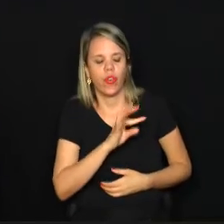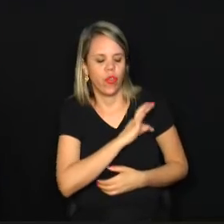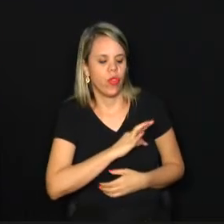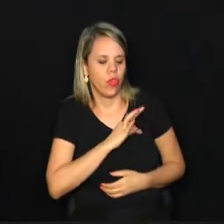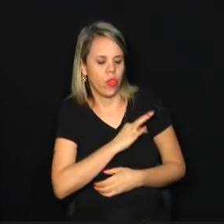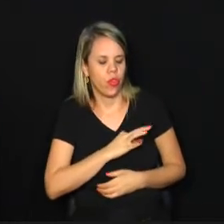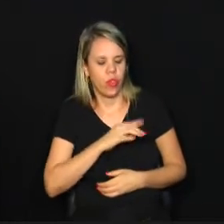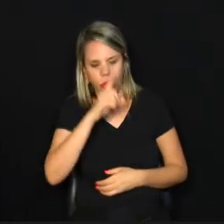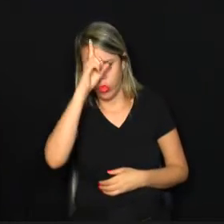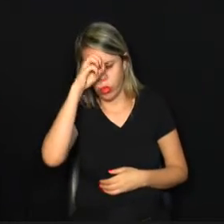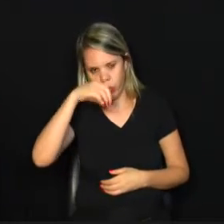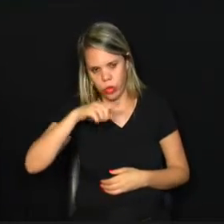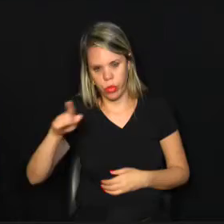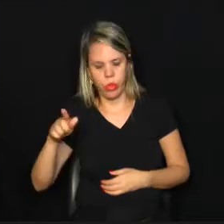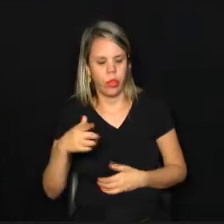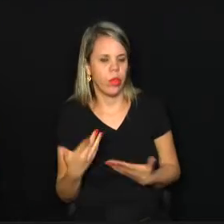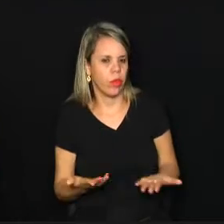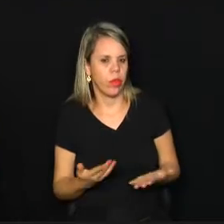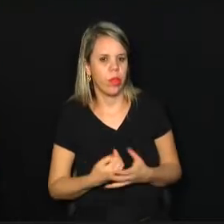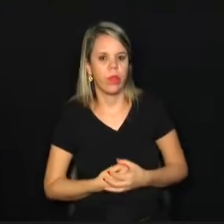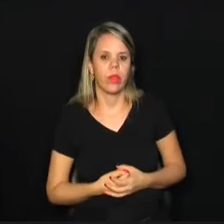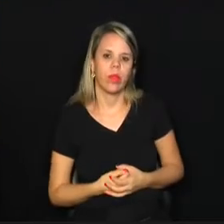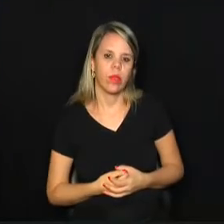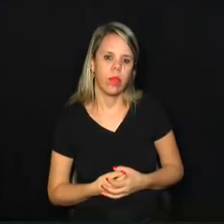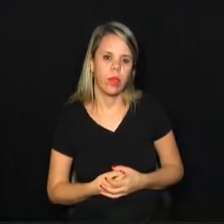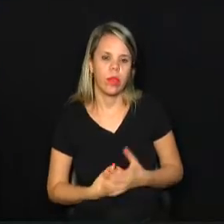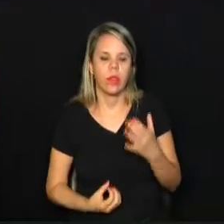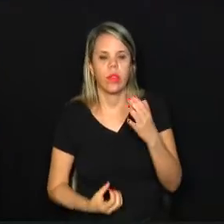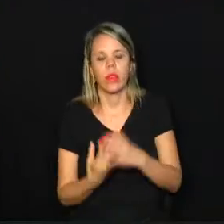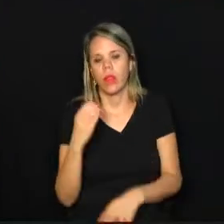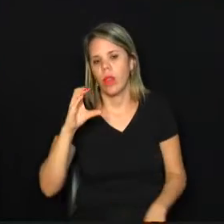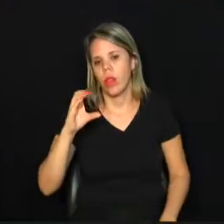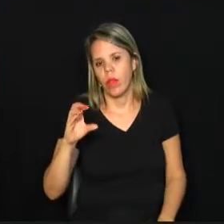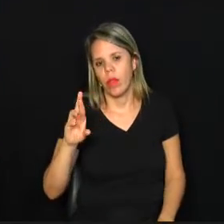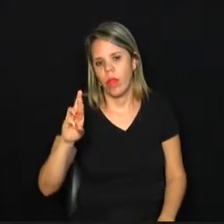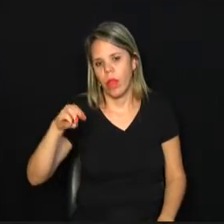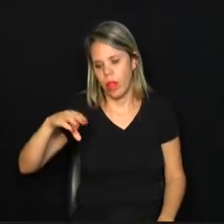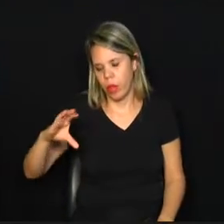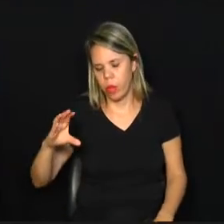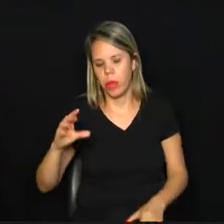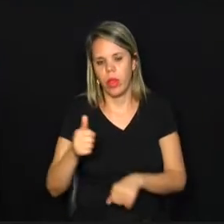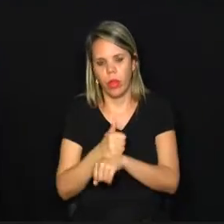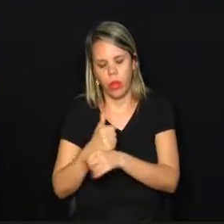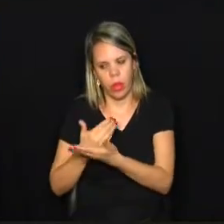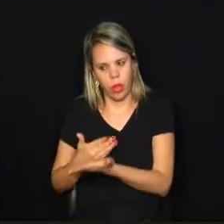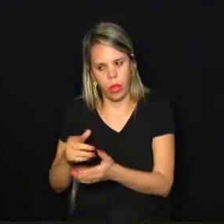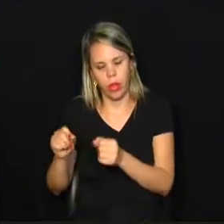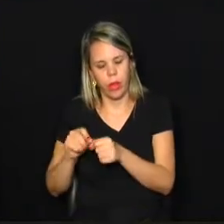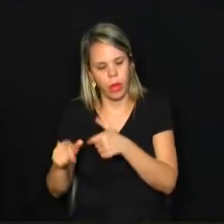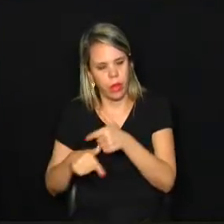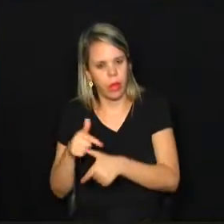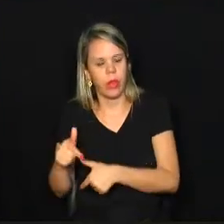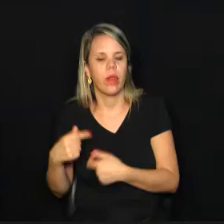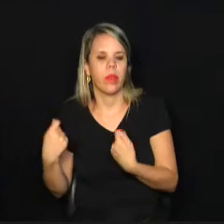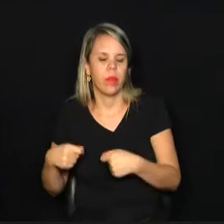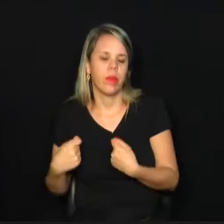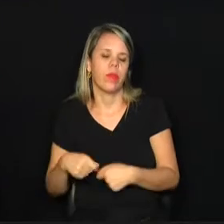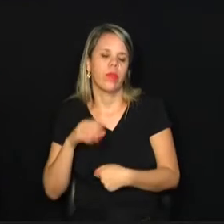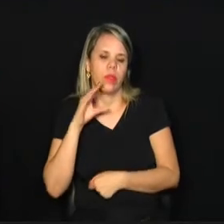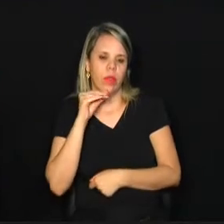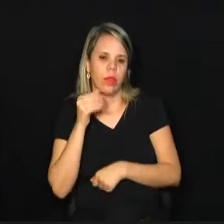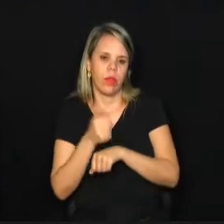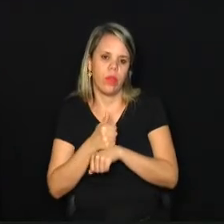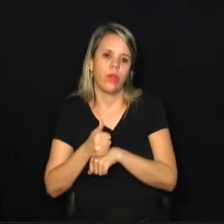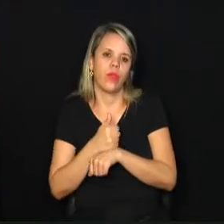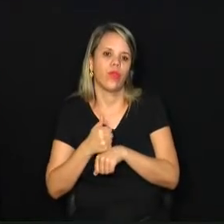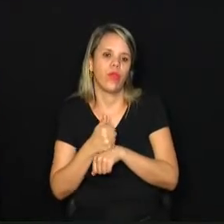Gatti. A gente tem uma regulação específica que vem do CRM, que diz que para exercer essa função tem que ser um servidor dos